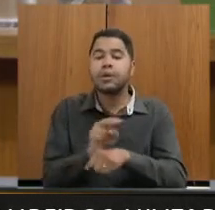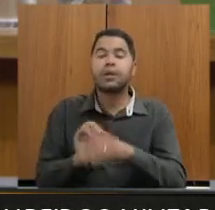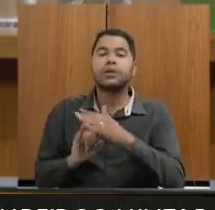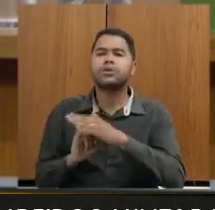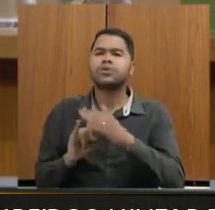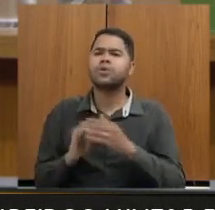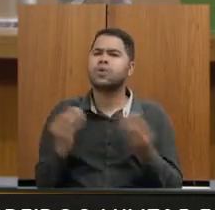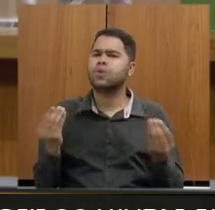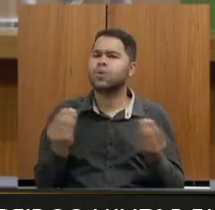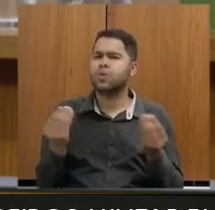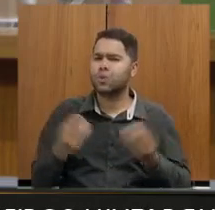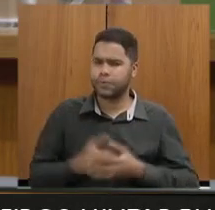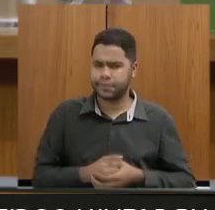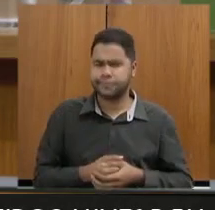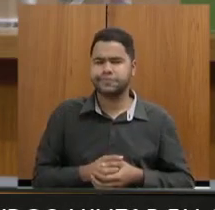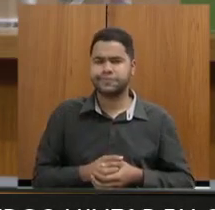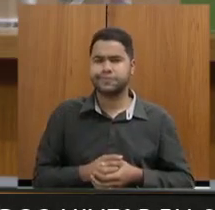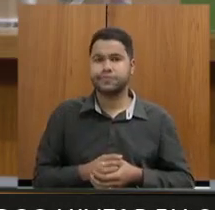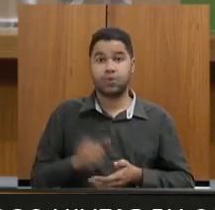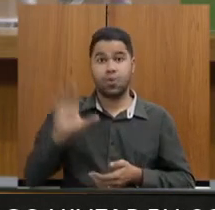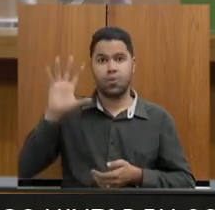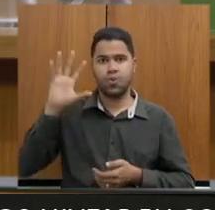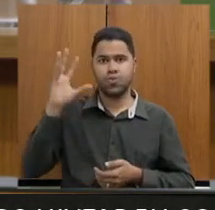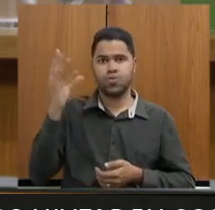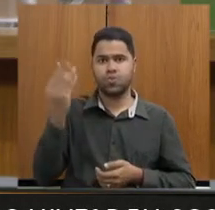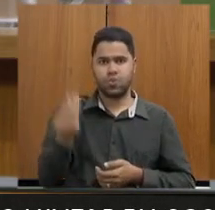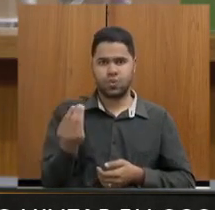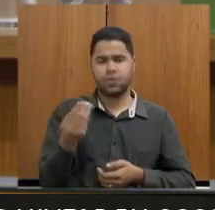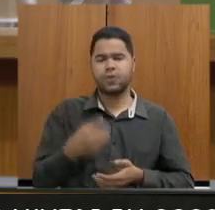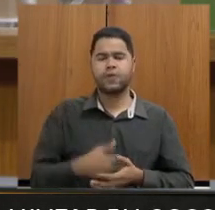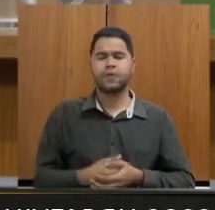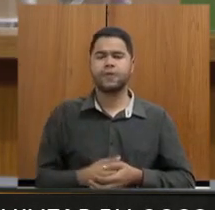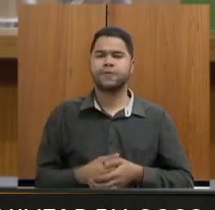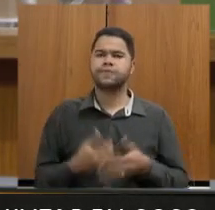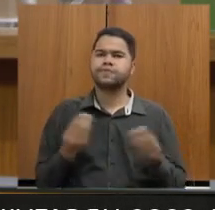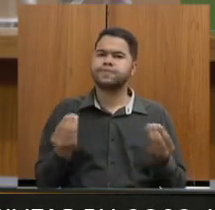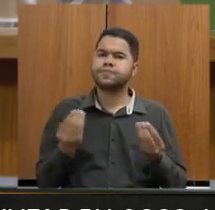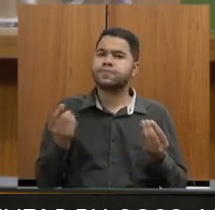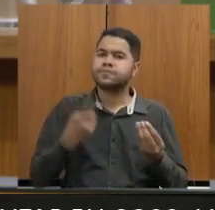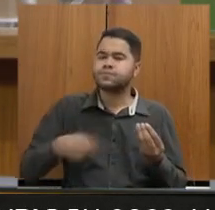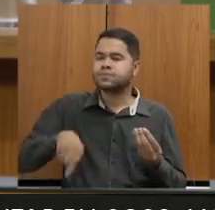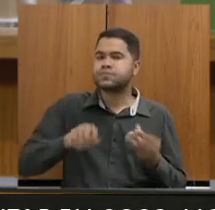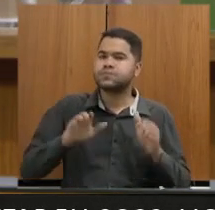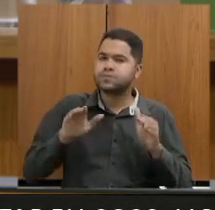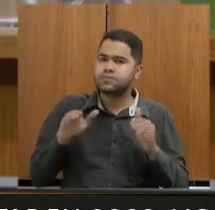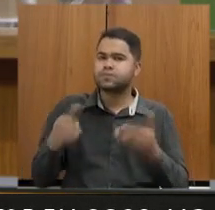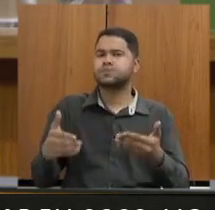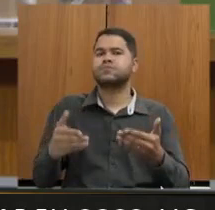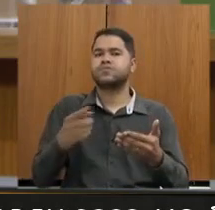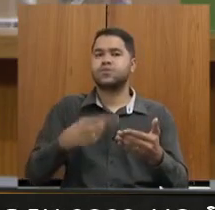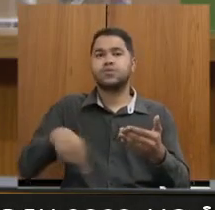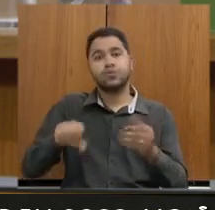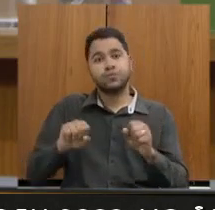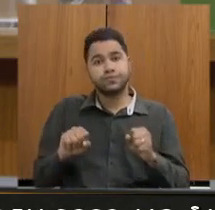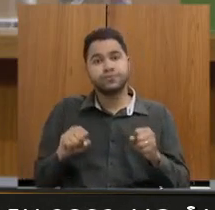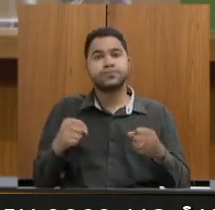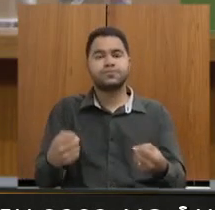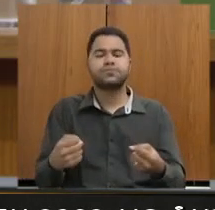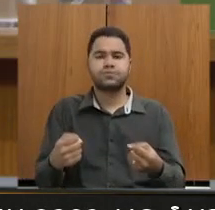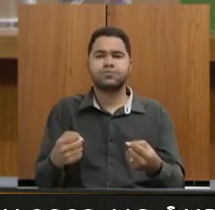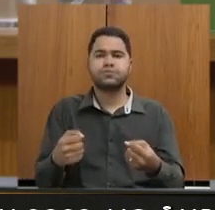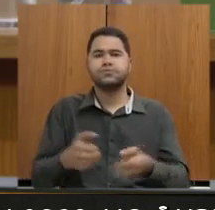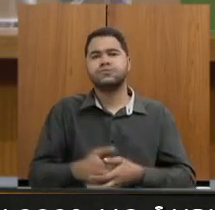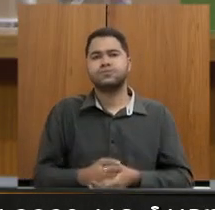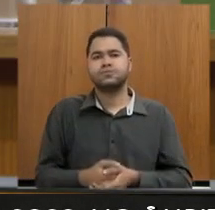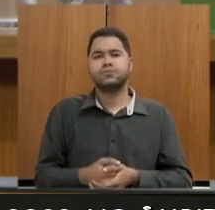pela nossa instituição né como um todo no sentido macro como é que nós vamos estar focando os nossos esforços para